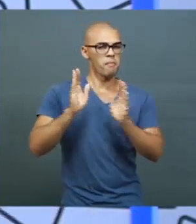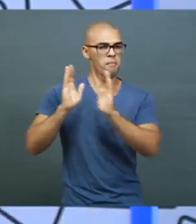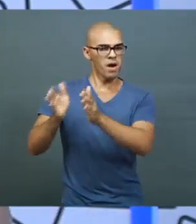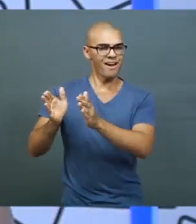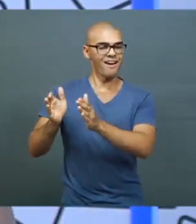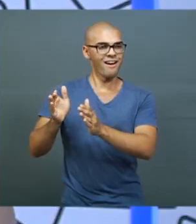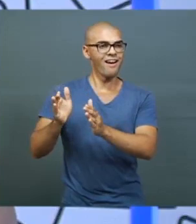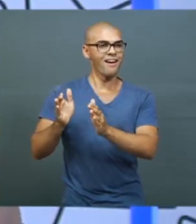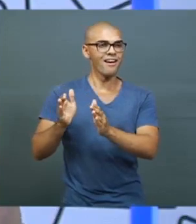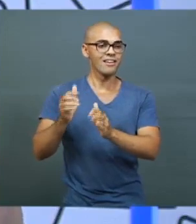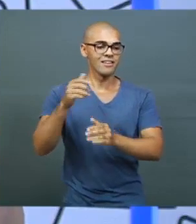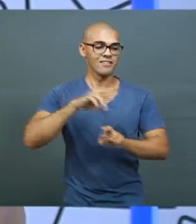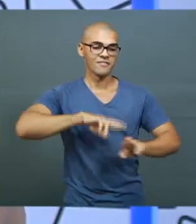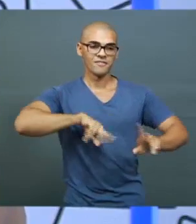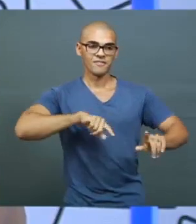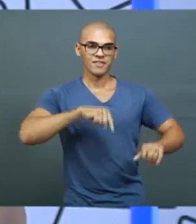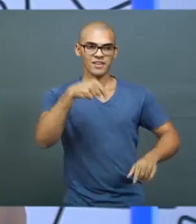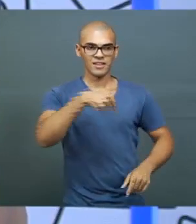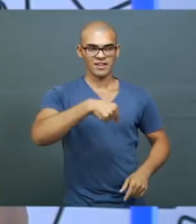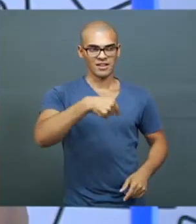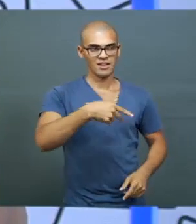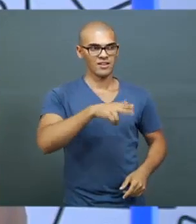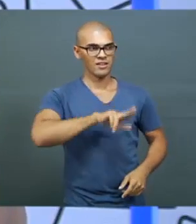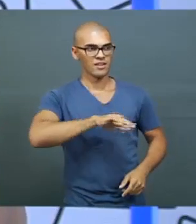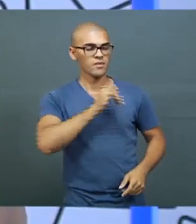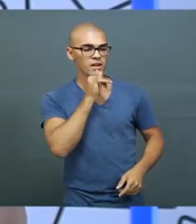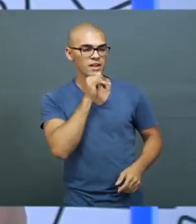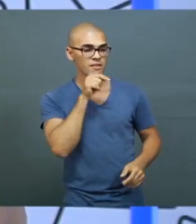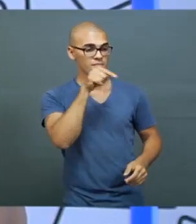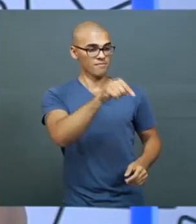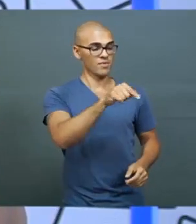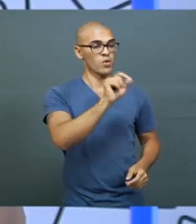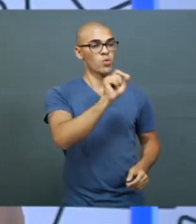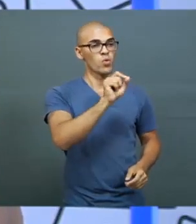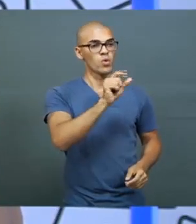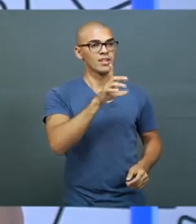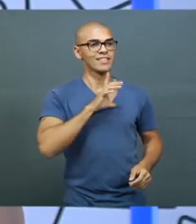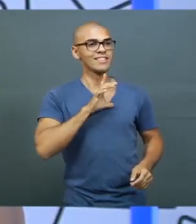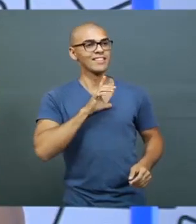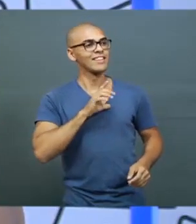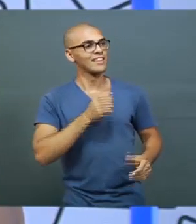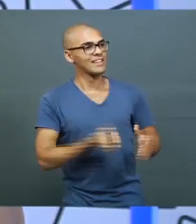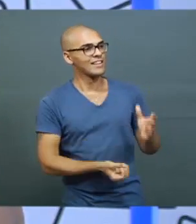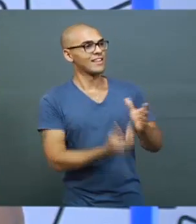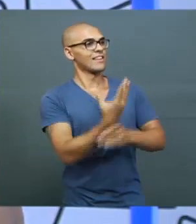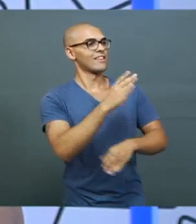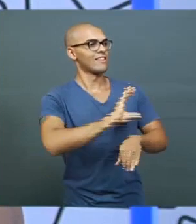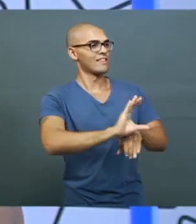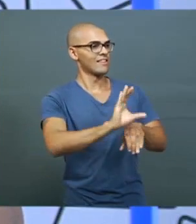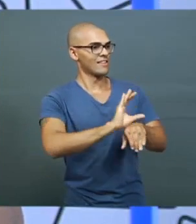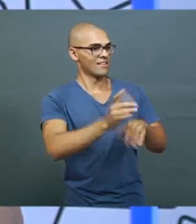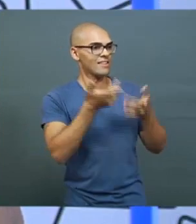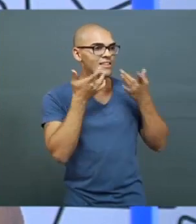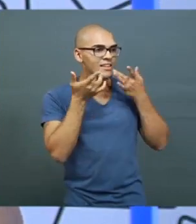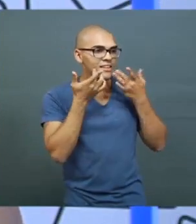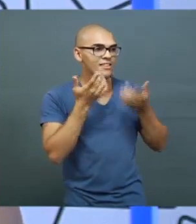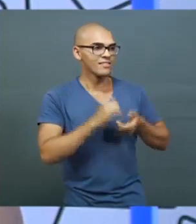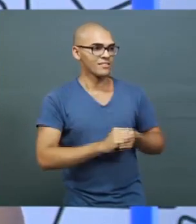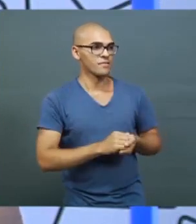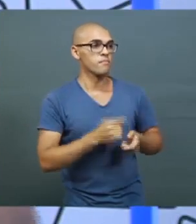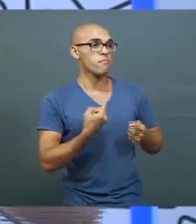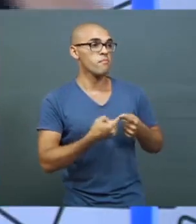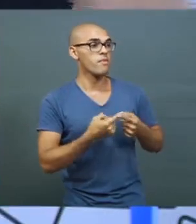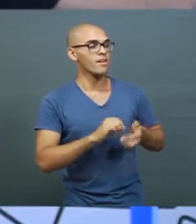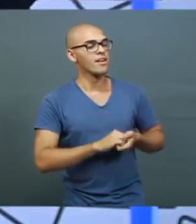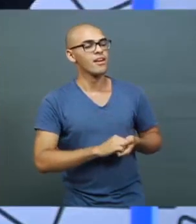teatro em Berlândia, né? Uma é a implantação do curso de teatro na Universidade Federal, tanto que um grupo como, por exemplo, Trupe de Truões nasceu nos